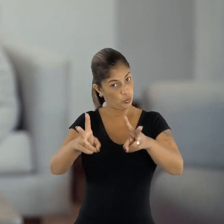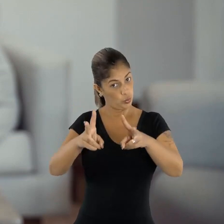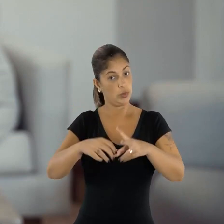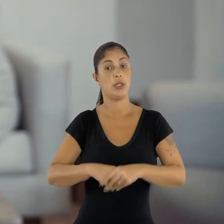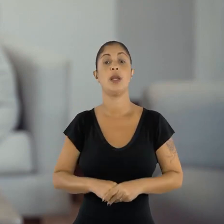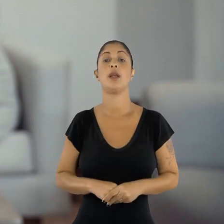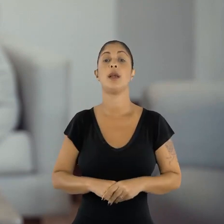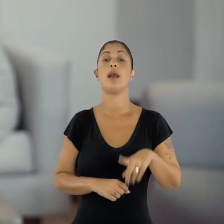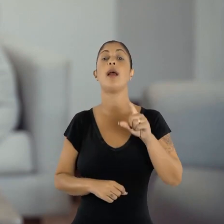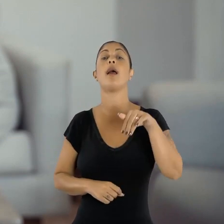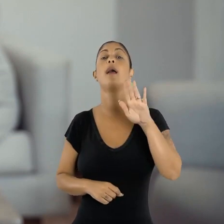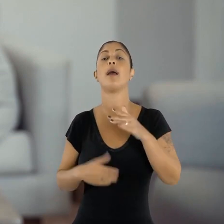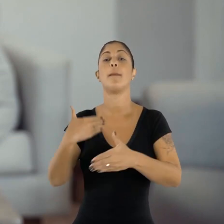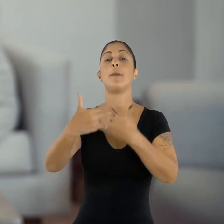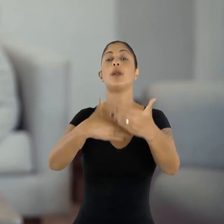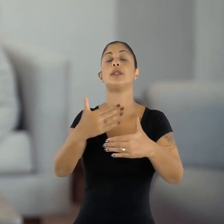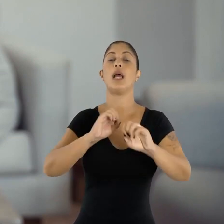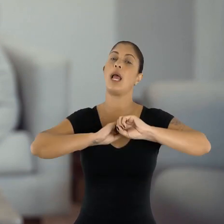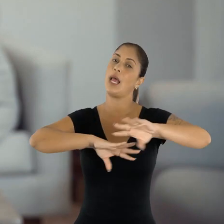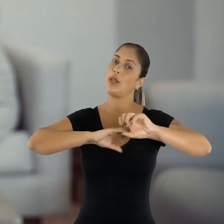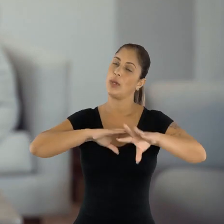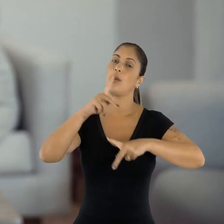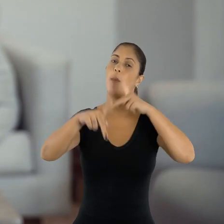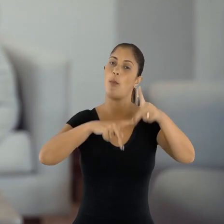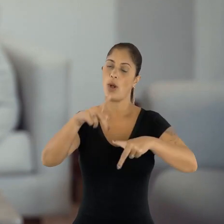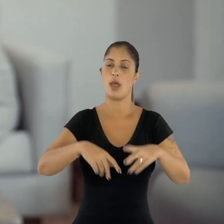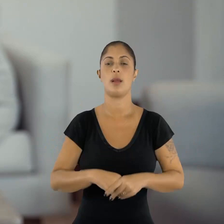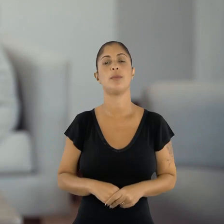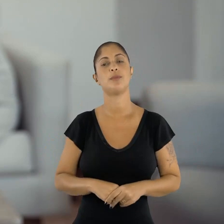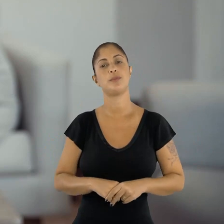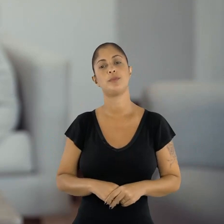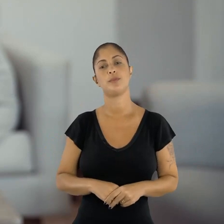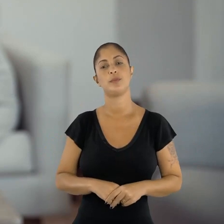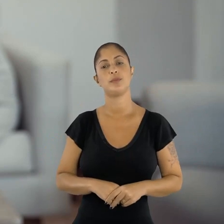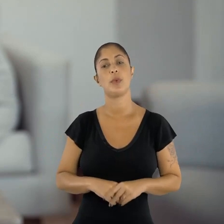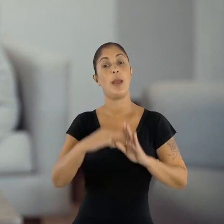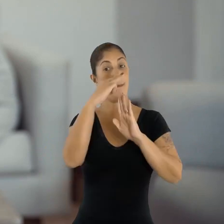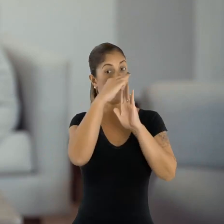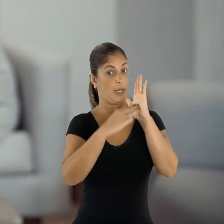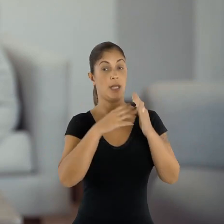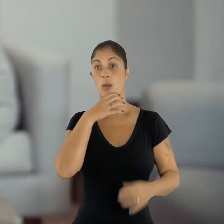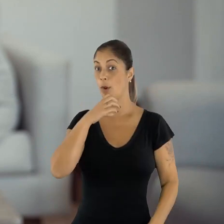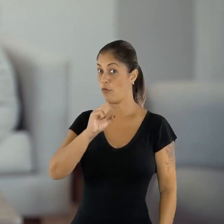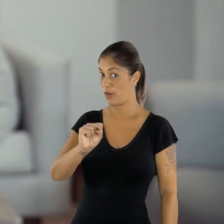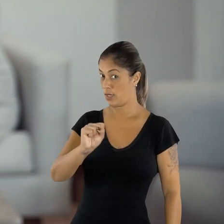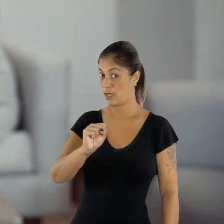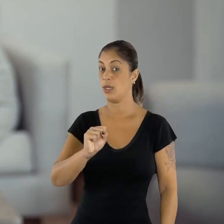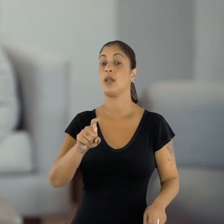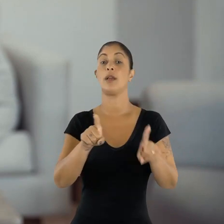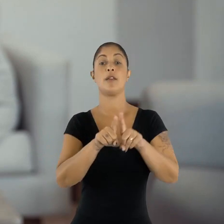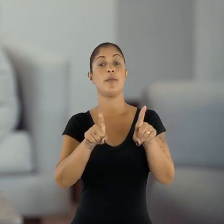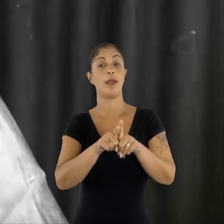precisamente para dar continuidade àqueles processos de educação popular, com a com